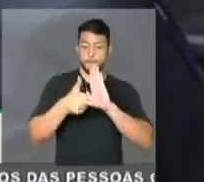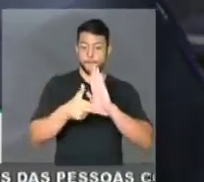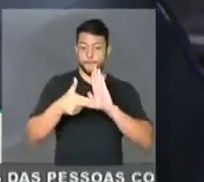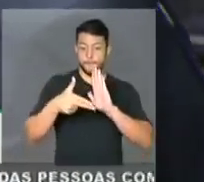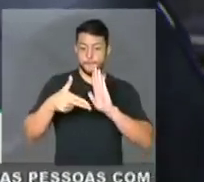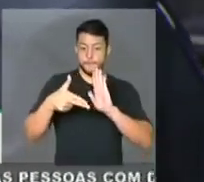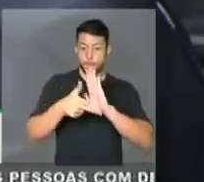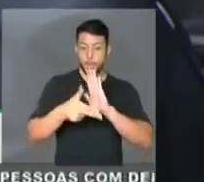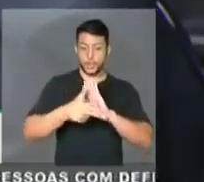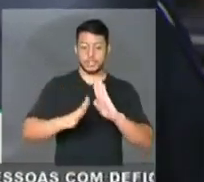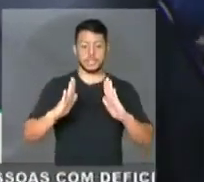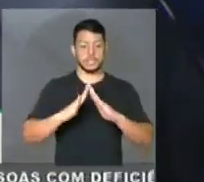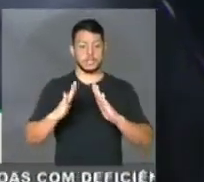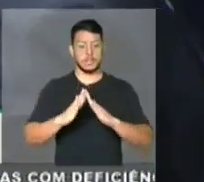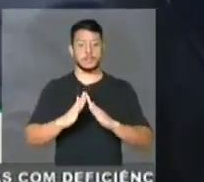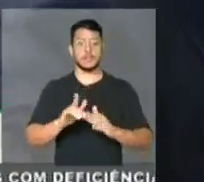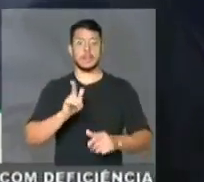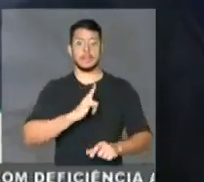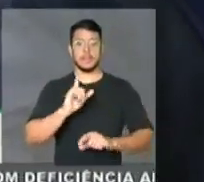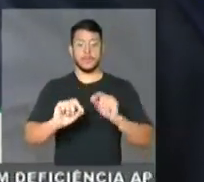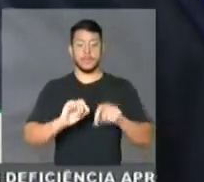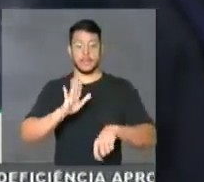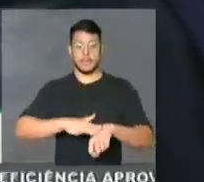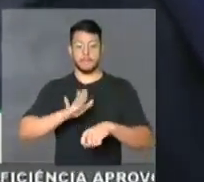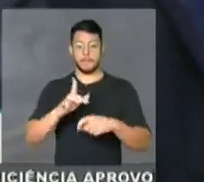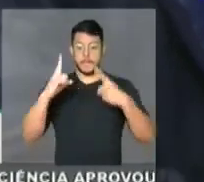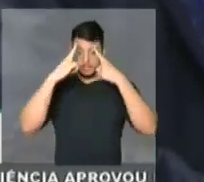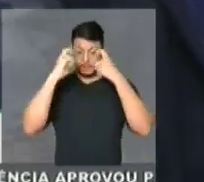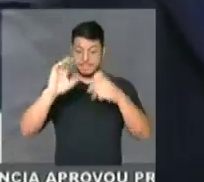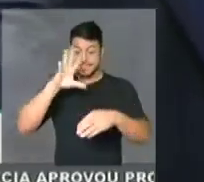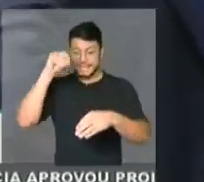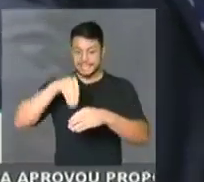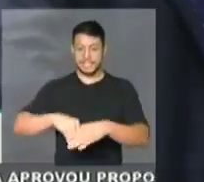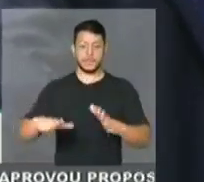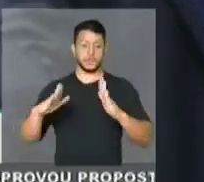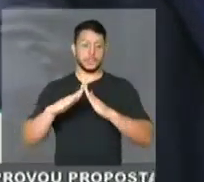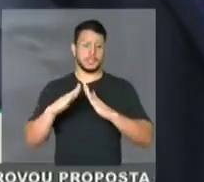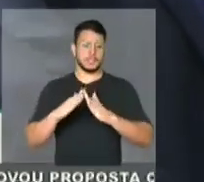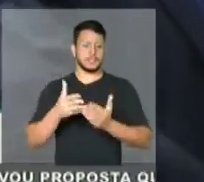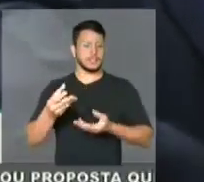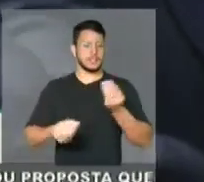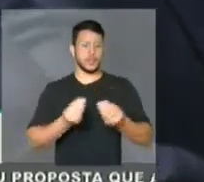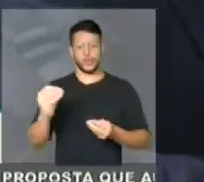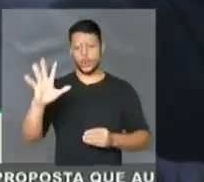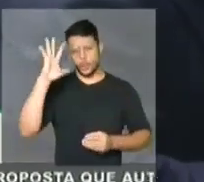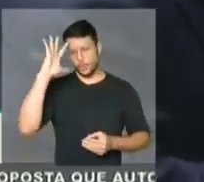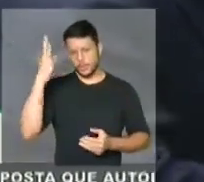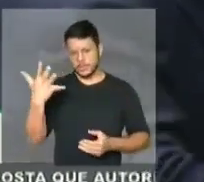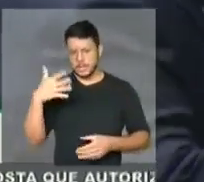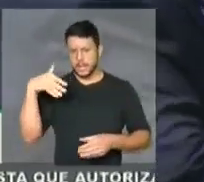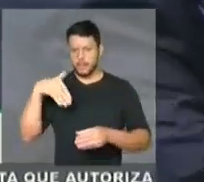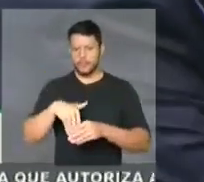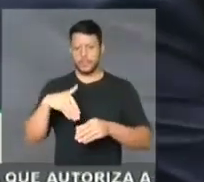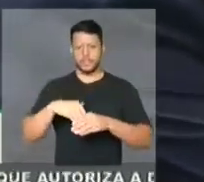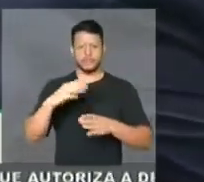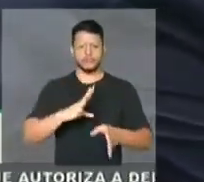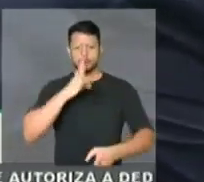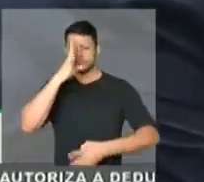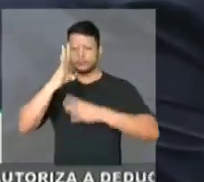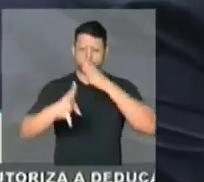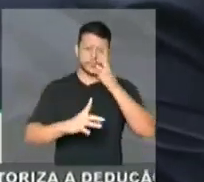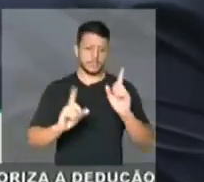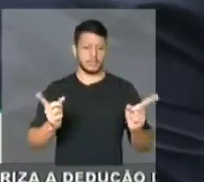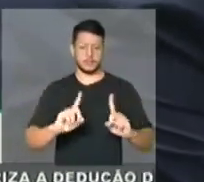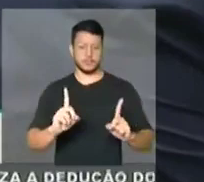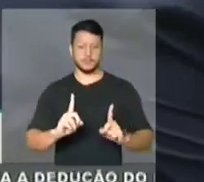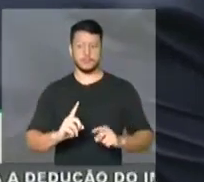inconsequente aumenta a violência contra a mulher dentro da casa. Como é que se resolve isso? É votando de forma assodada? Sem cuidado,